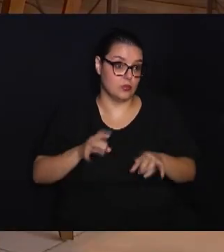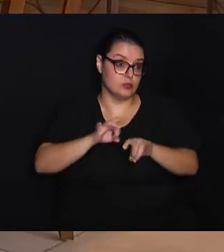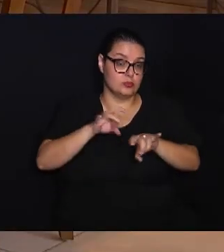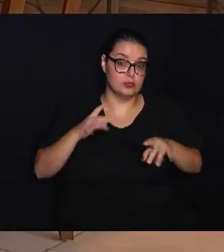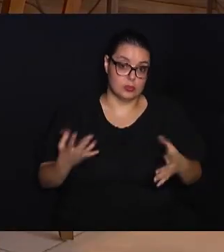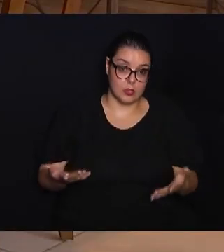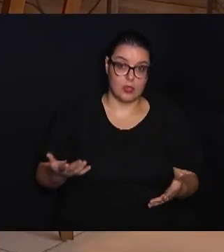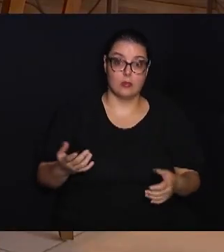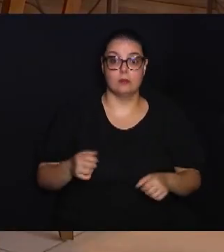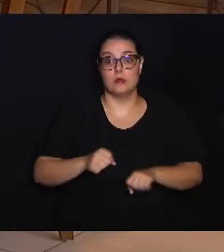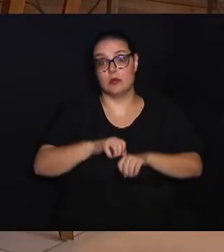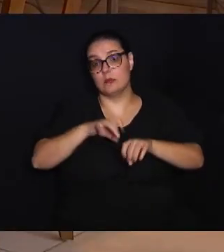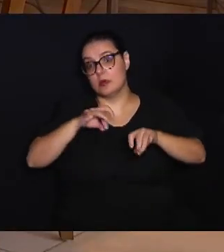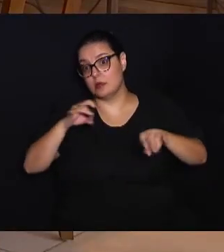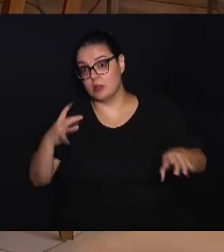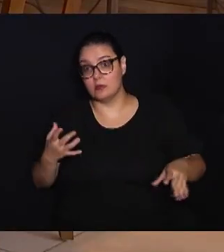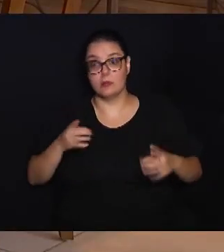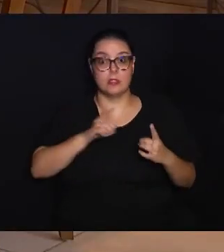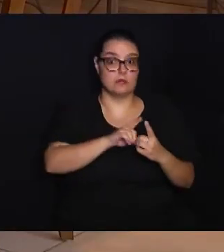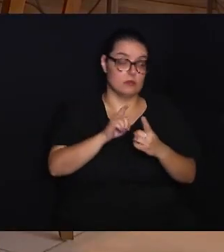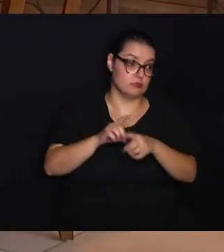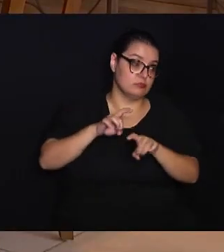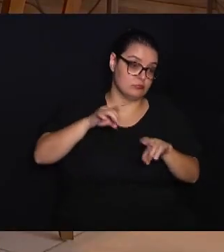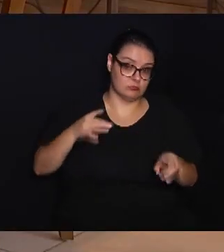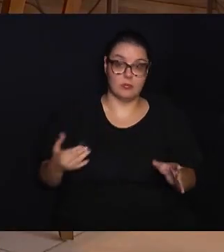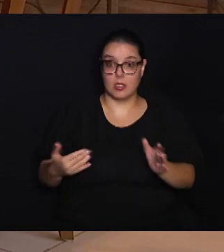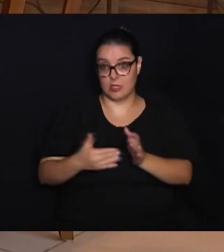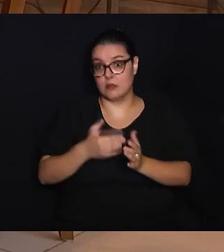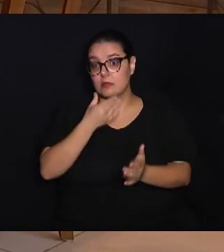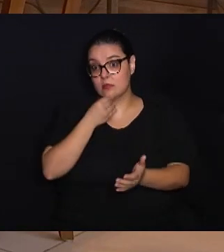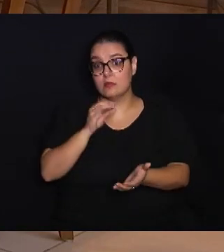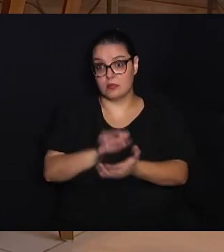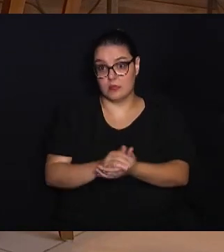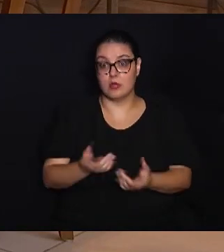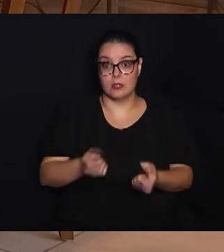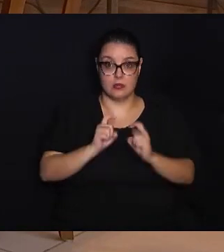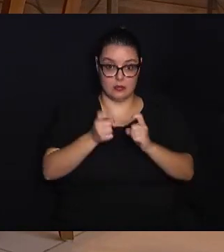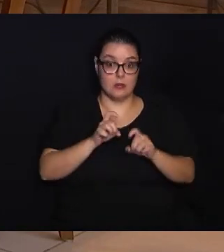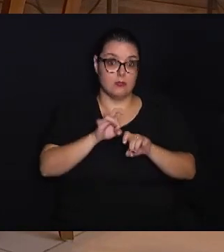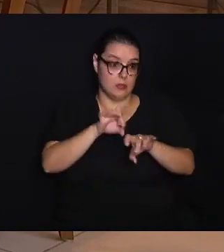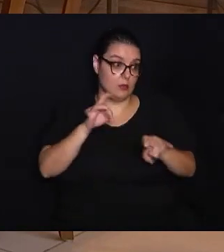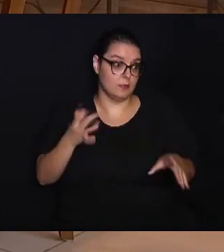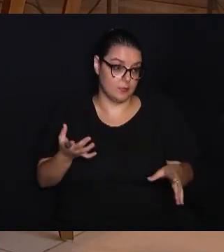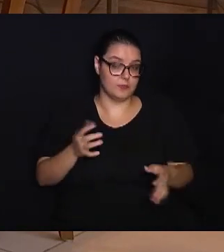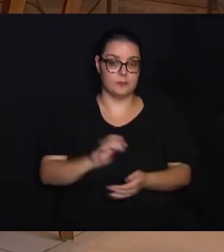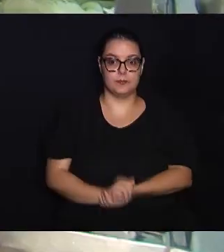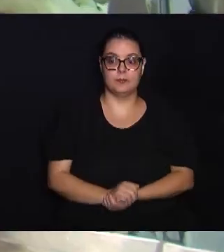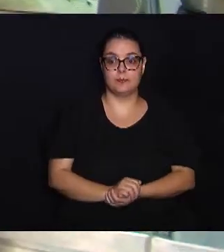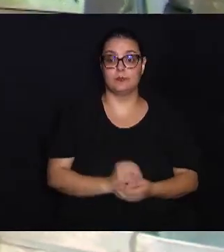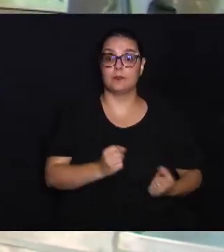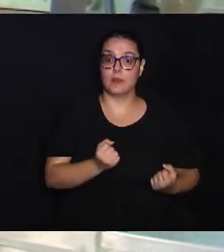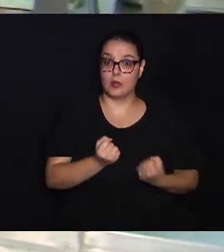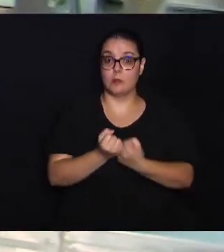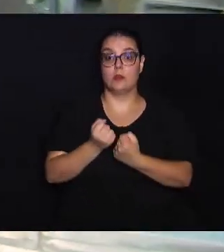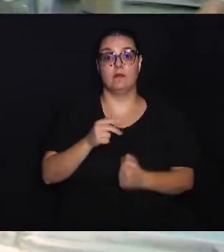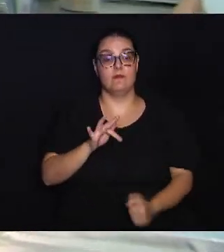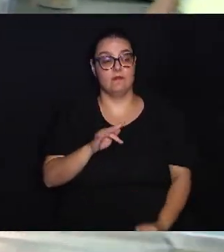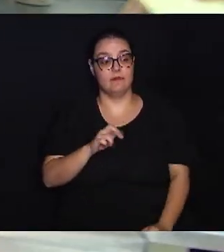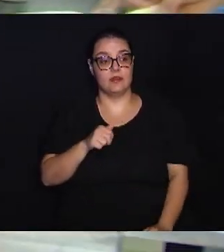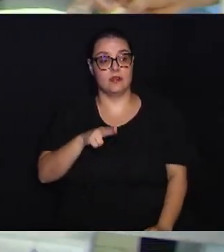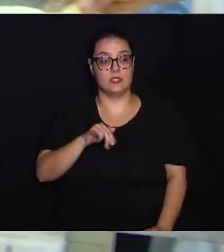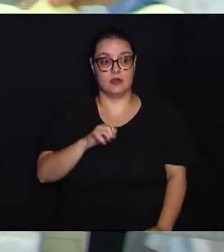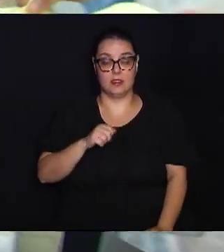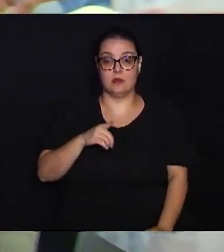hoje o mundo tá online audiência online atendimento online Então até com o marido a gente faz uma reunião online o suporte da